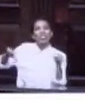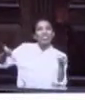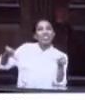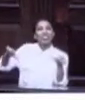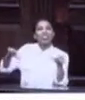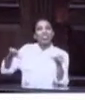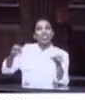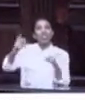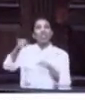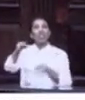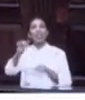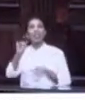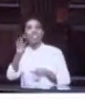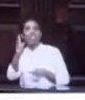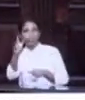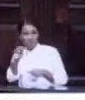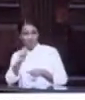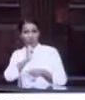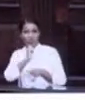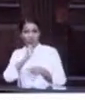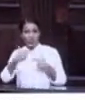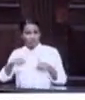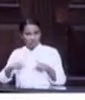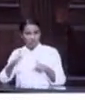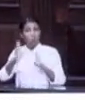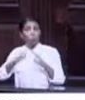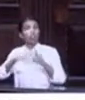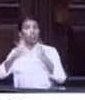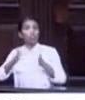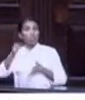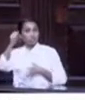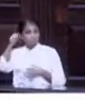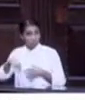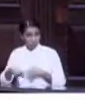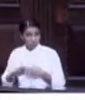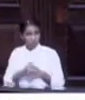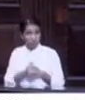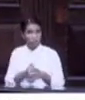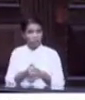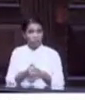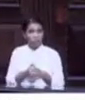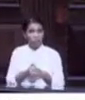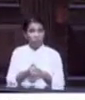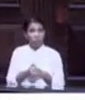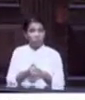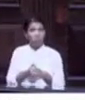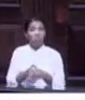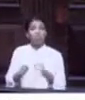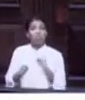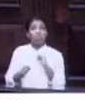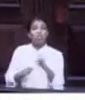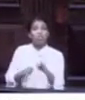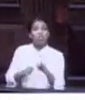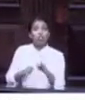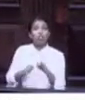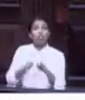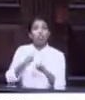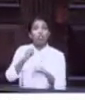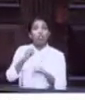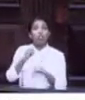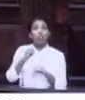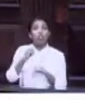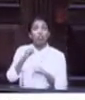outro poder é o contrário. Se um desembargador se aposenta, o judiciário vai ter a folga do salário